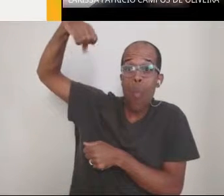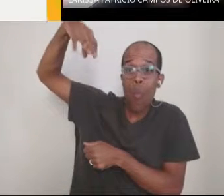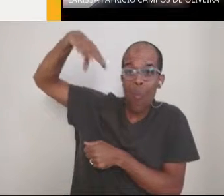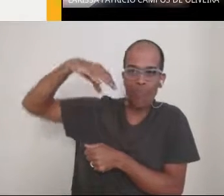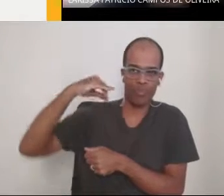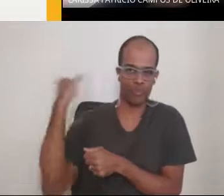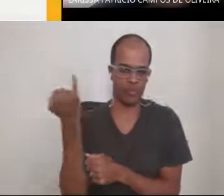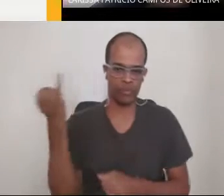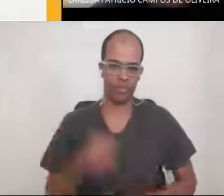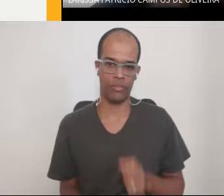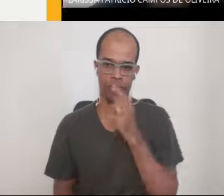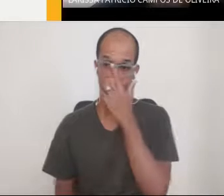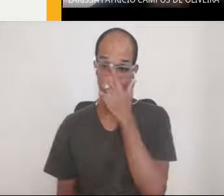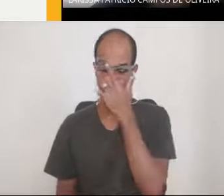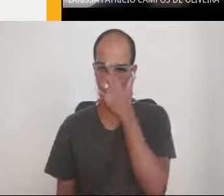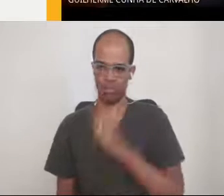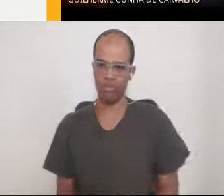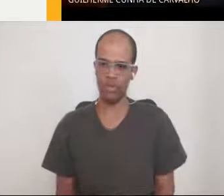aí, pode passar.